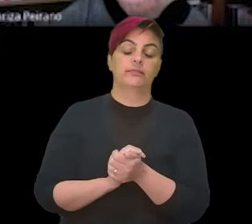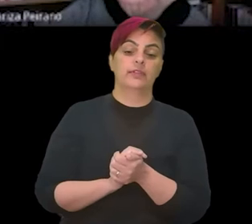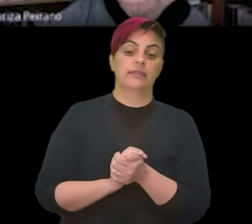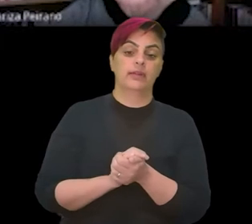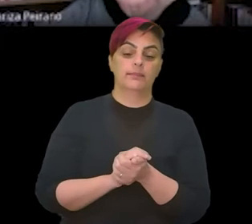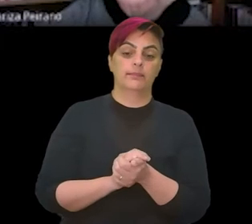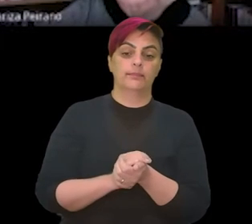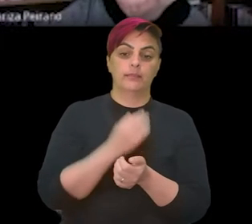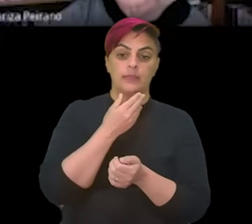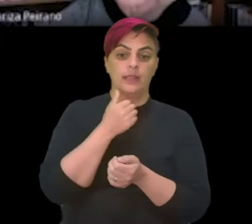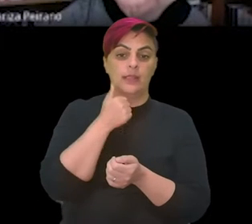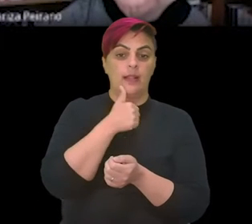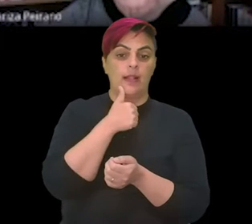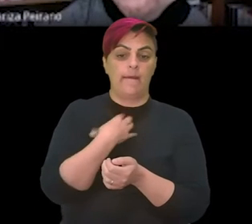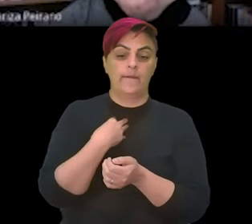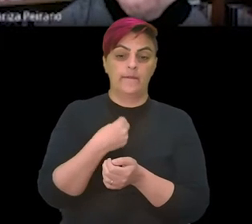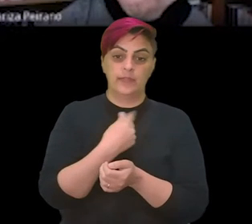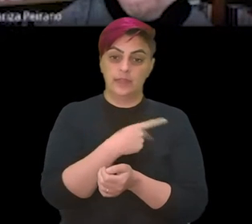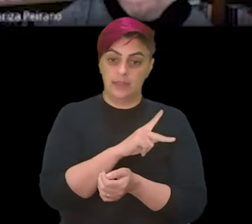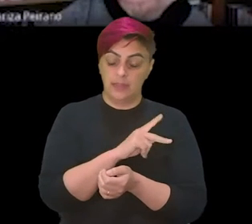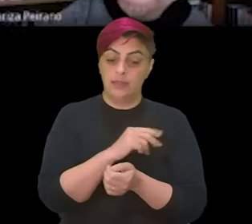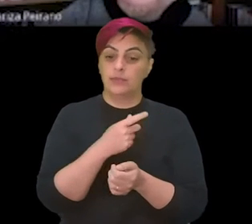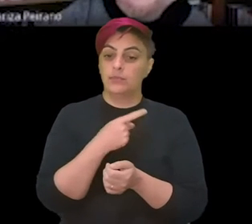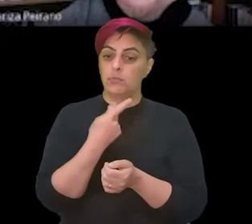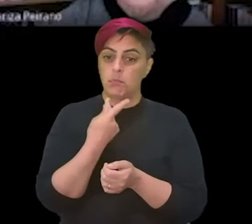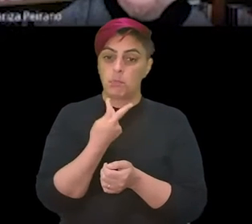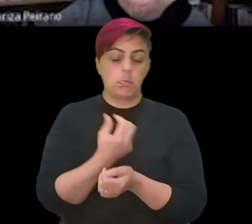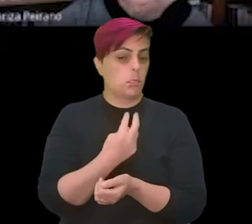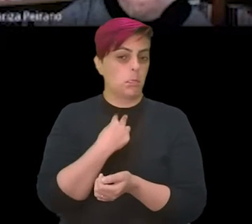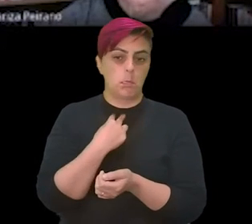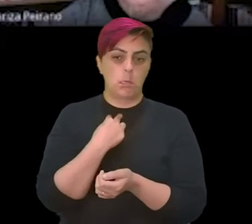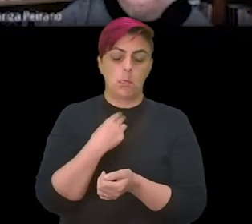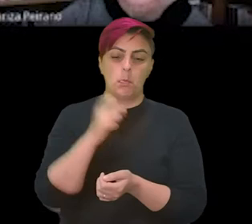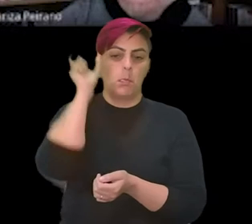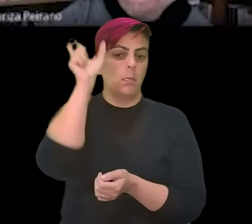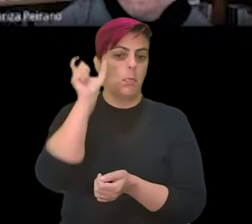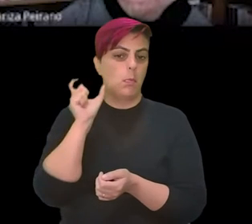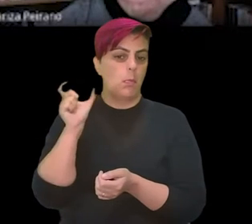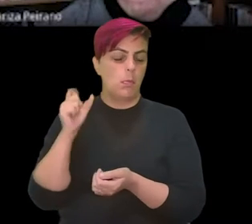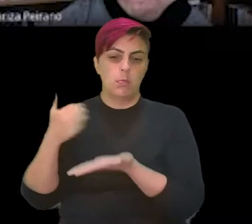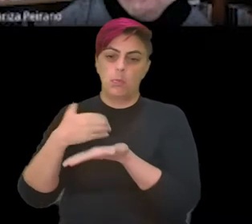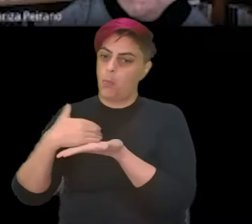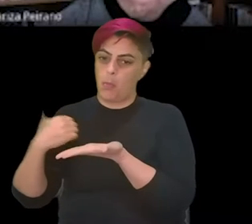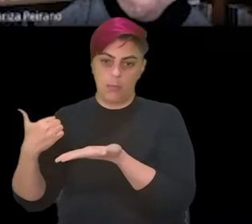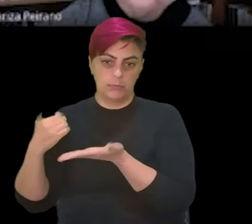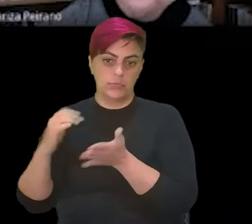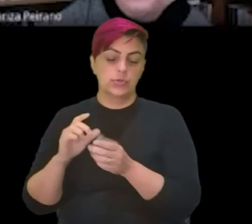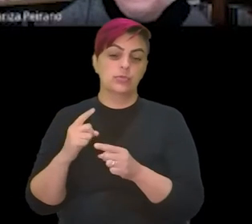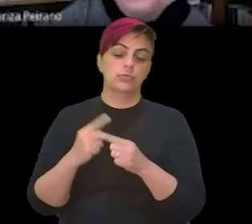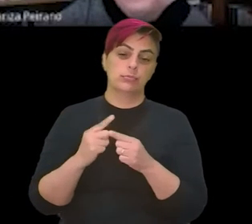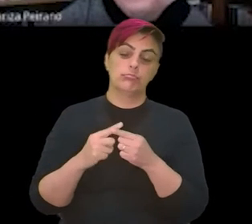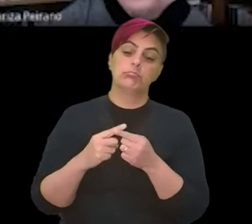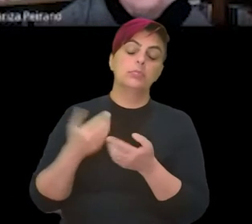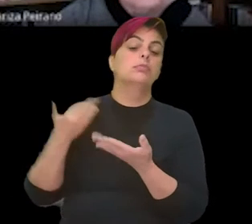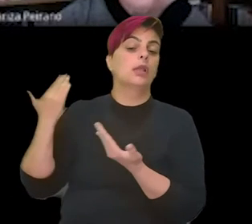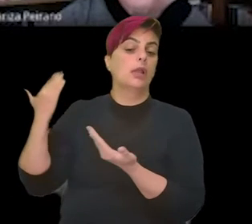cartas seria uma falsificação e uma distorção de um mundo que existiu há quase 80 anos